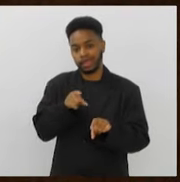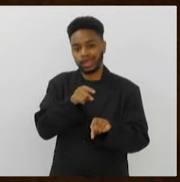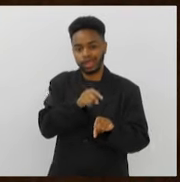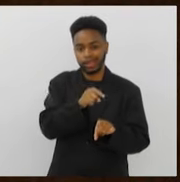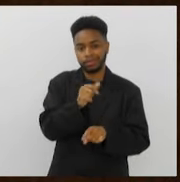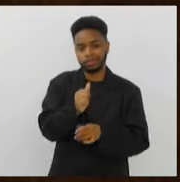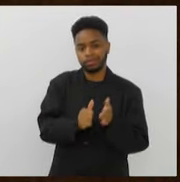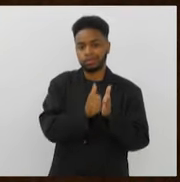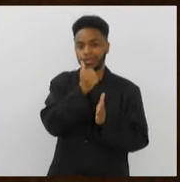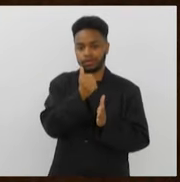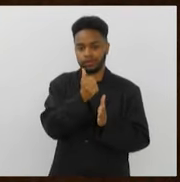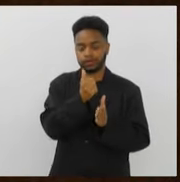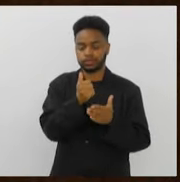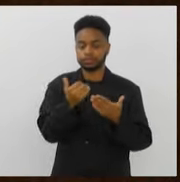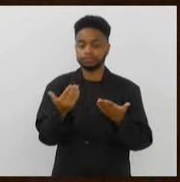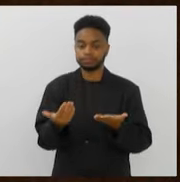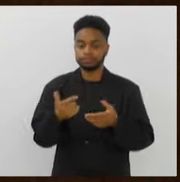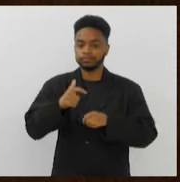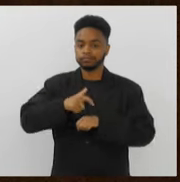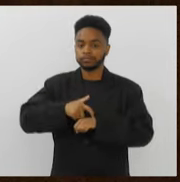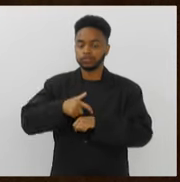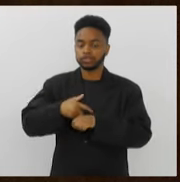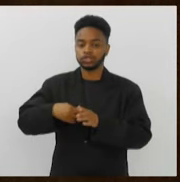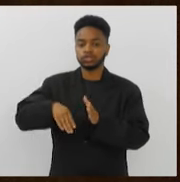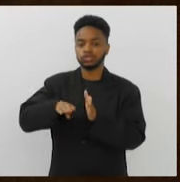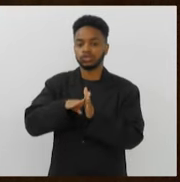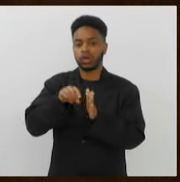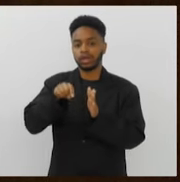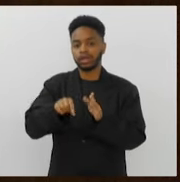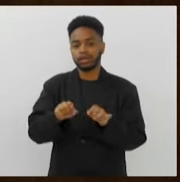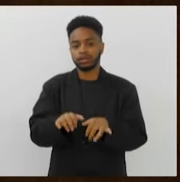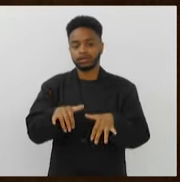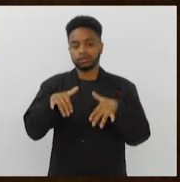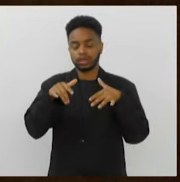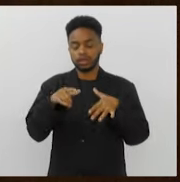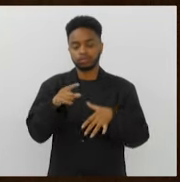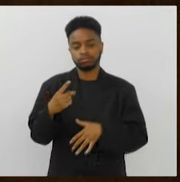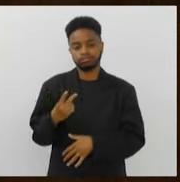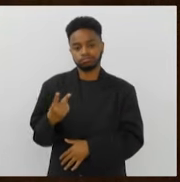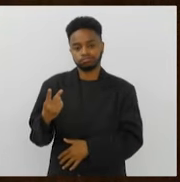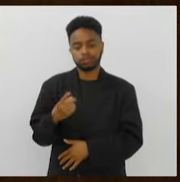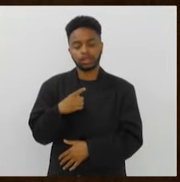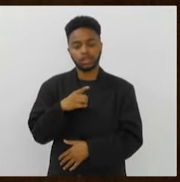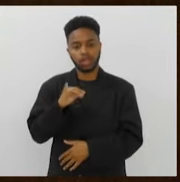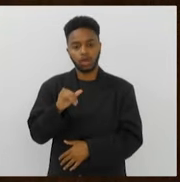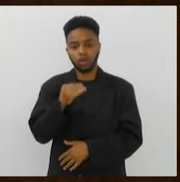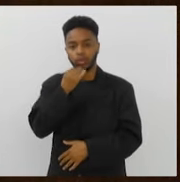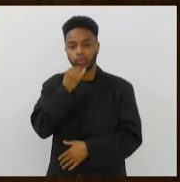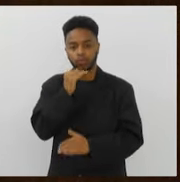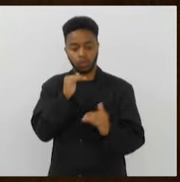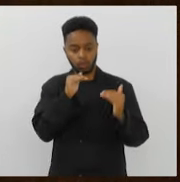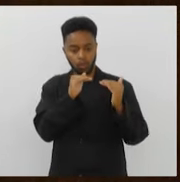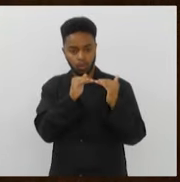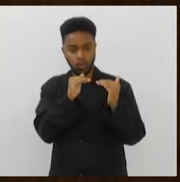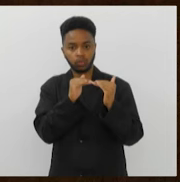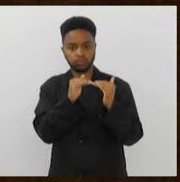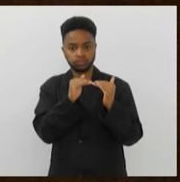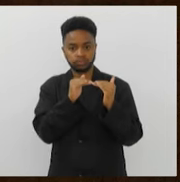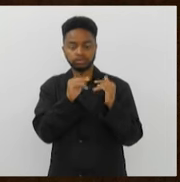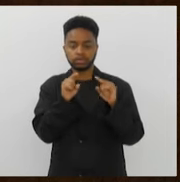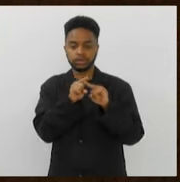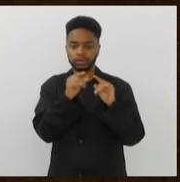mandato. E aqui no plenário tivemos a oportunidade de convergir e